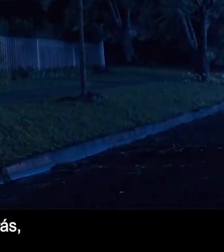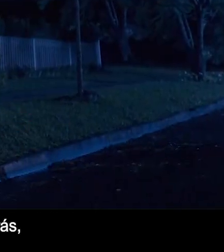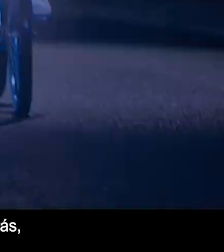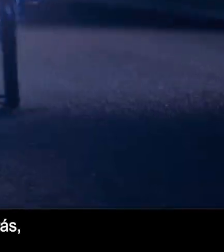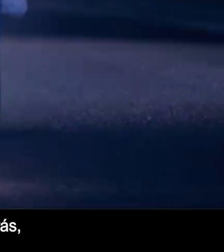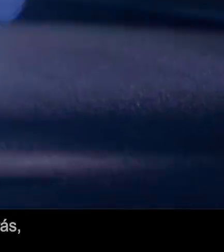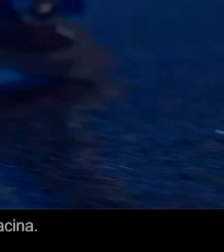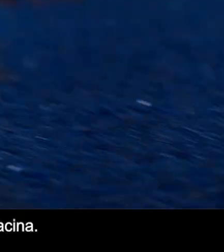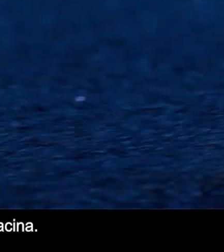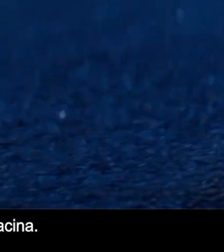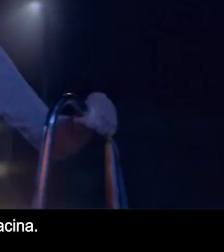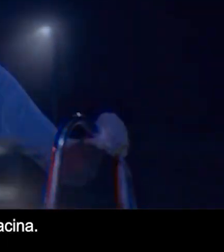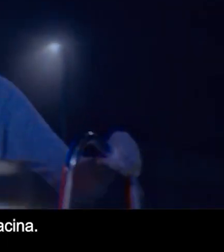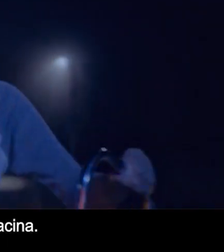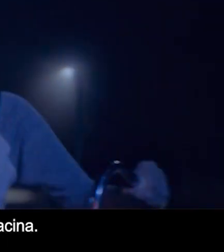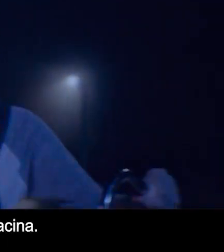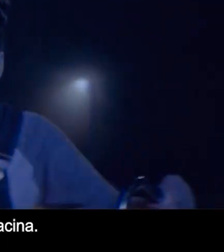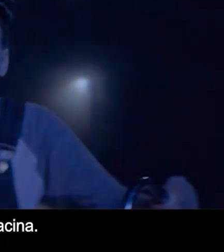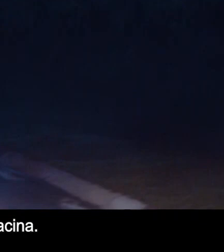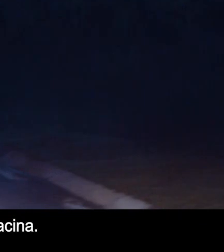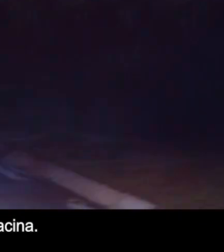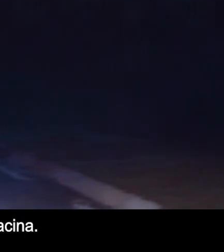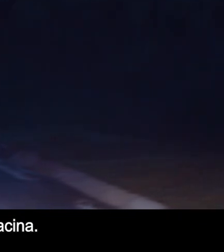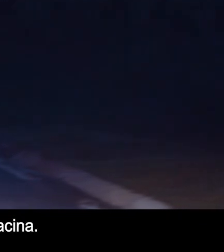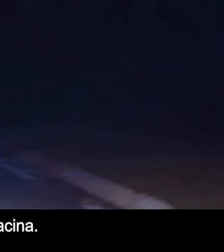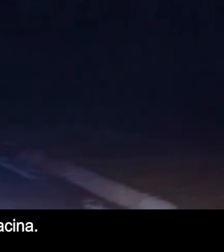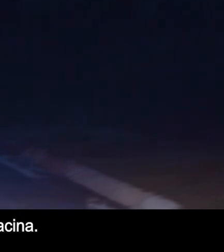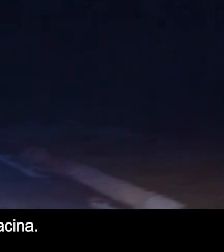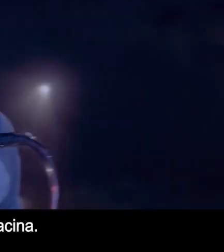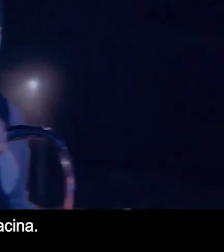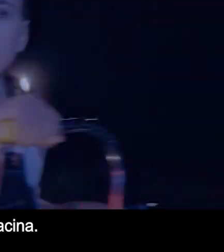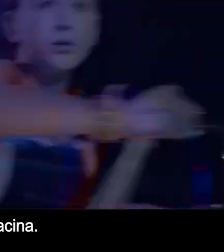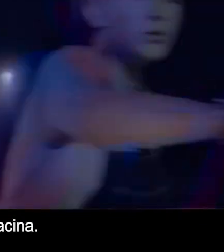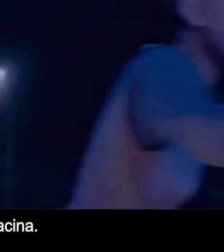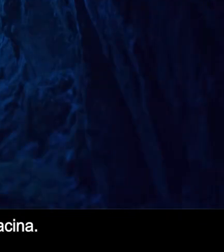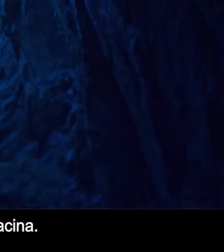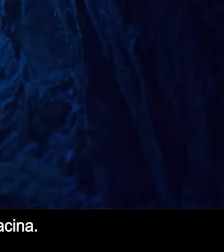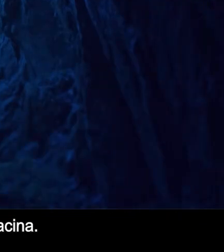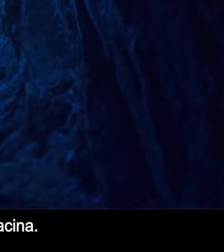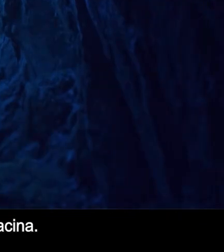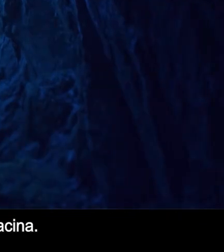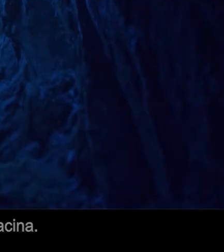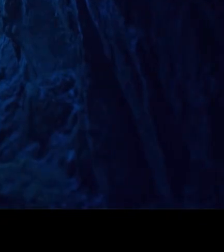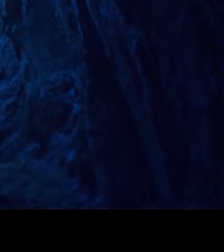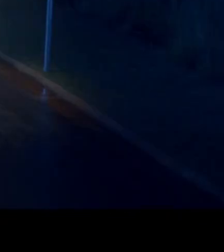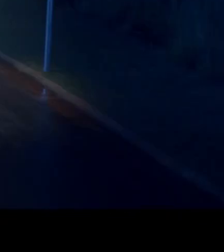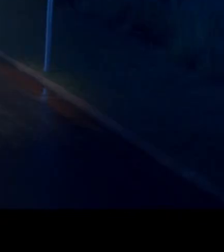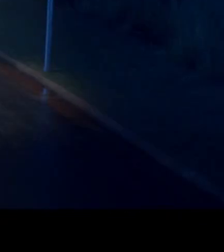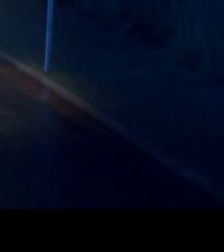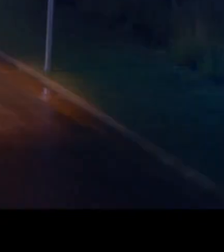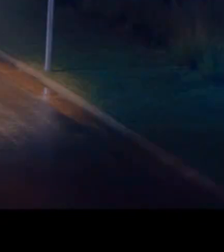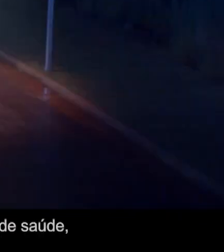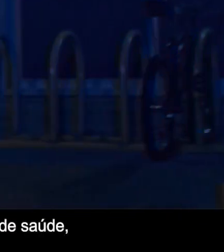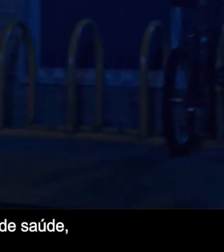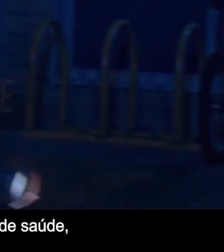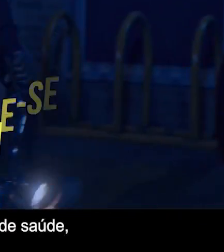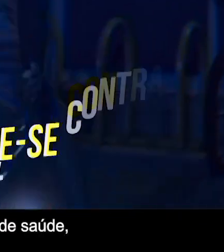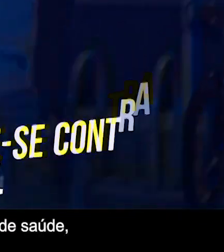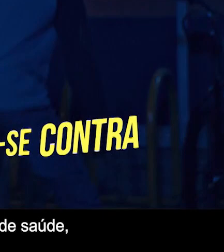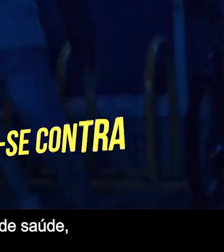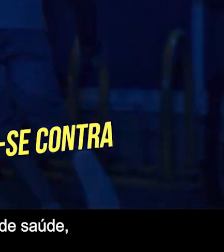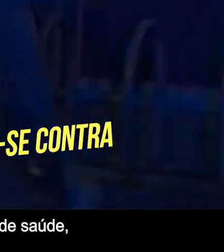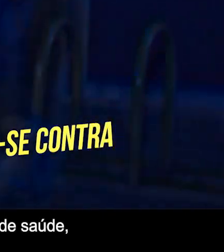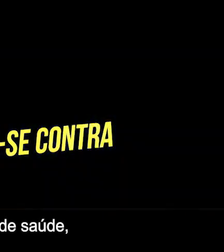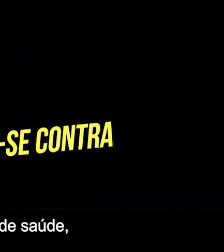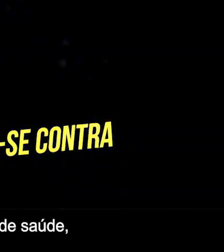6 meses atrás, essa é a hora de se proteger por completo e tomar a segunda dose da vacina. Meninas de